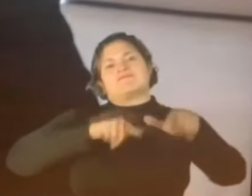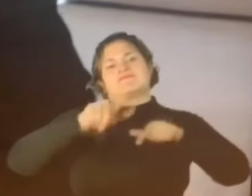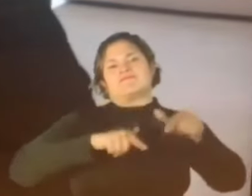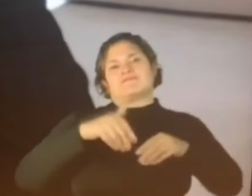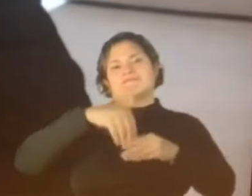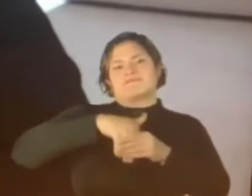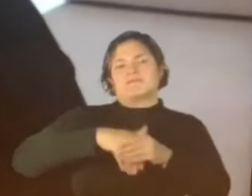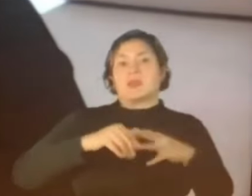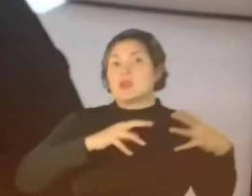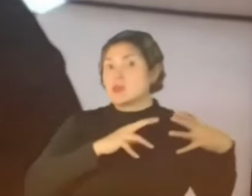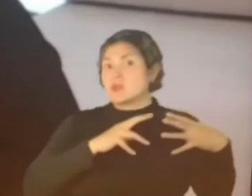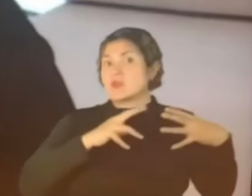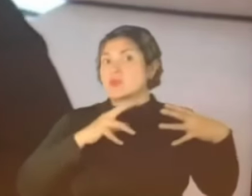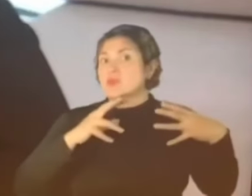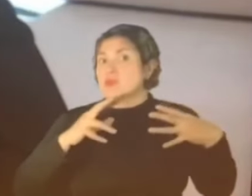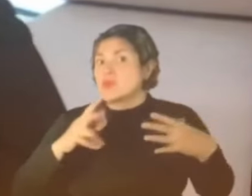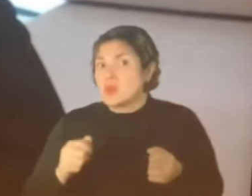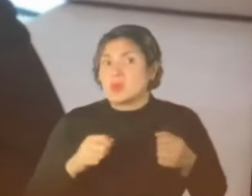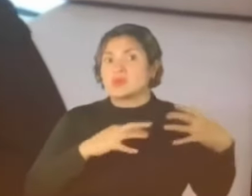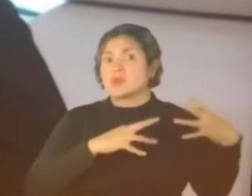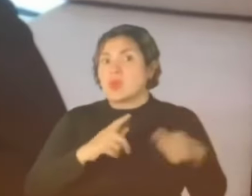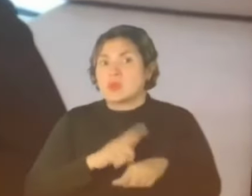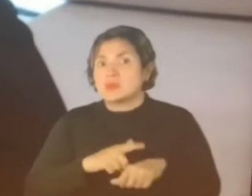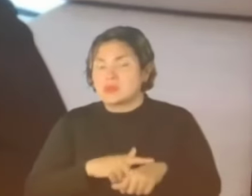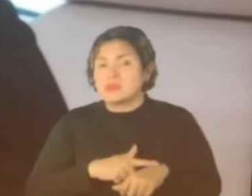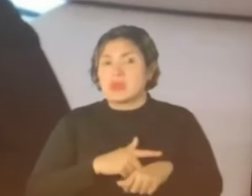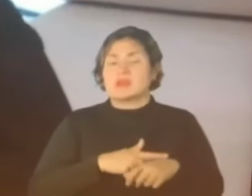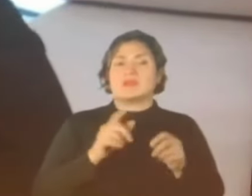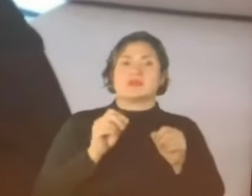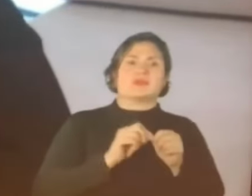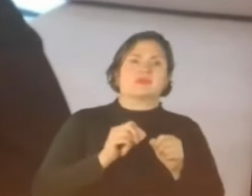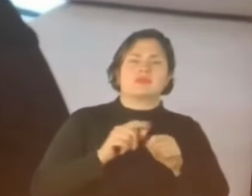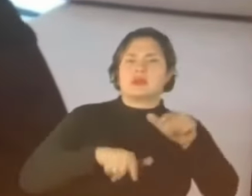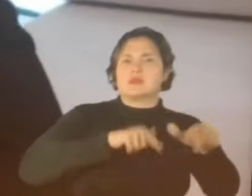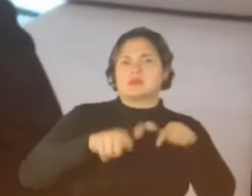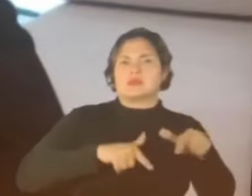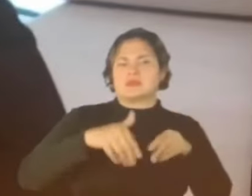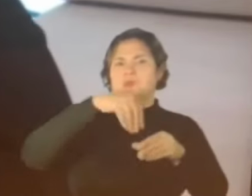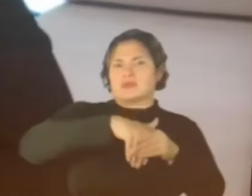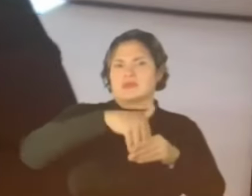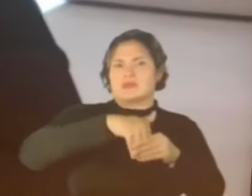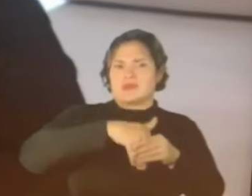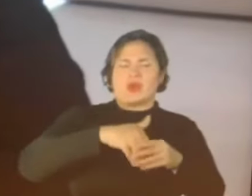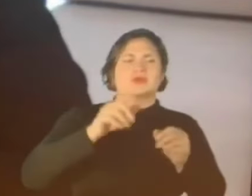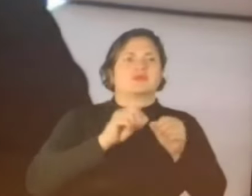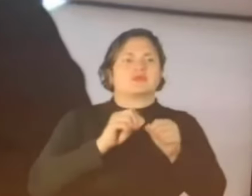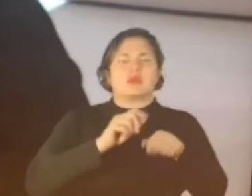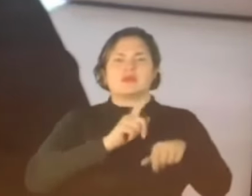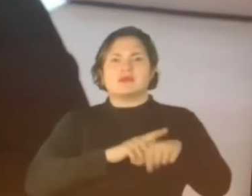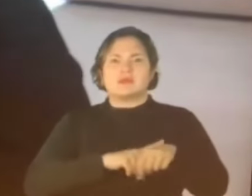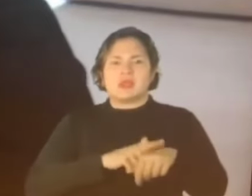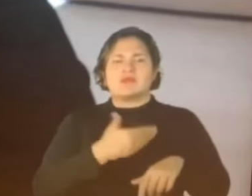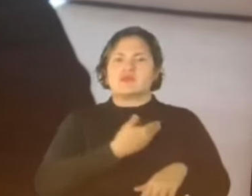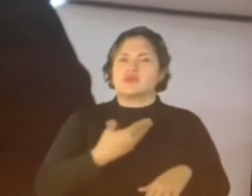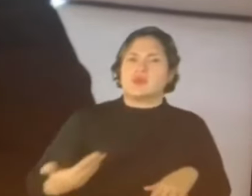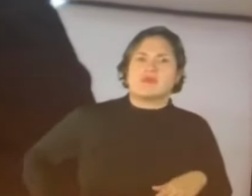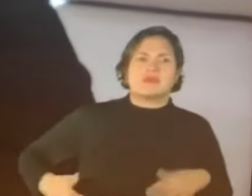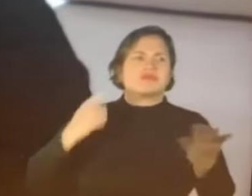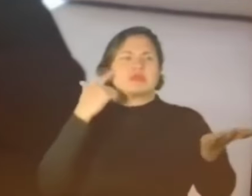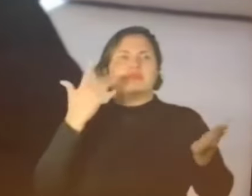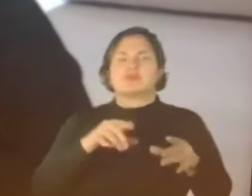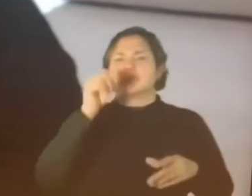durante todo o transcurso do mandato praticamente nada se decide. E se utiliza, às vezes,